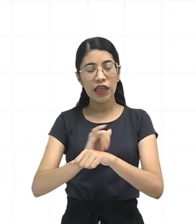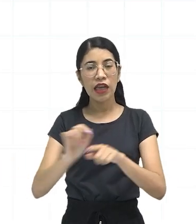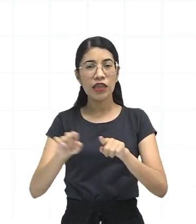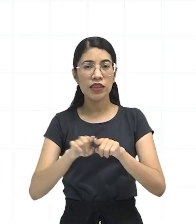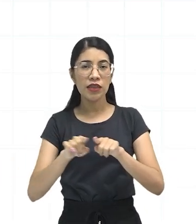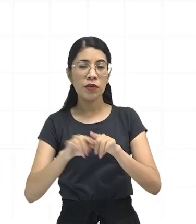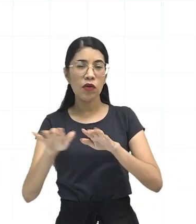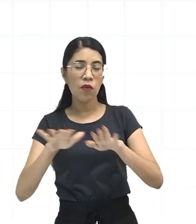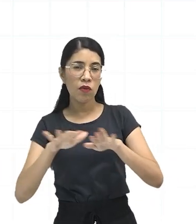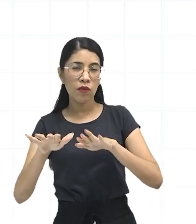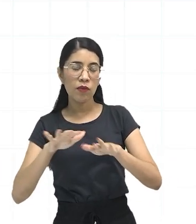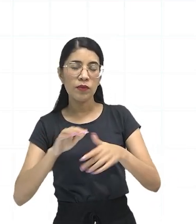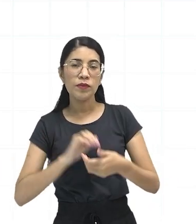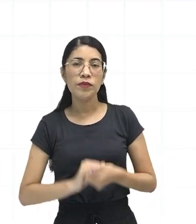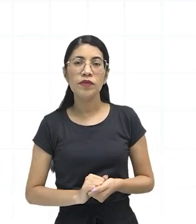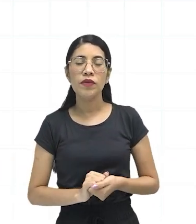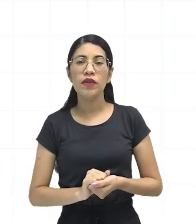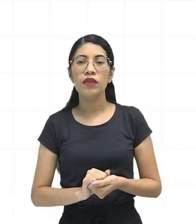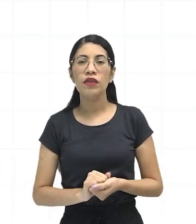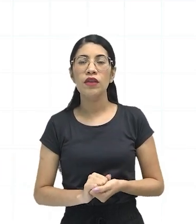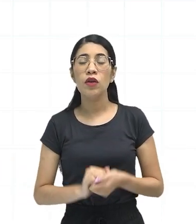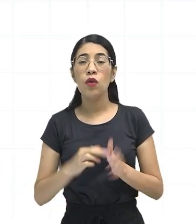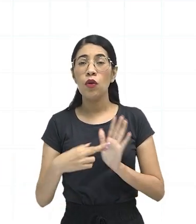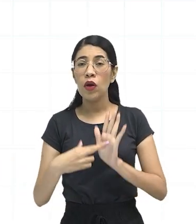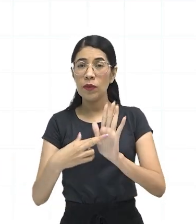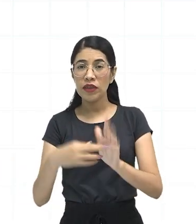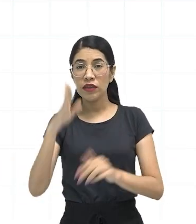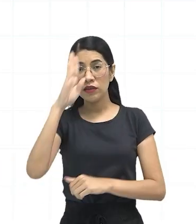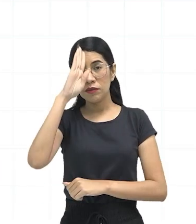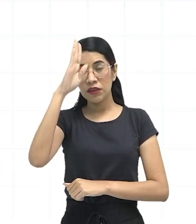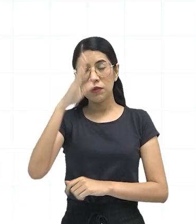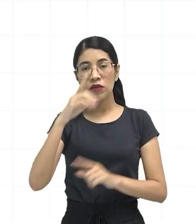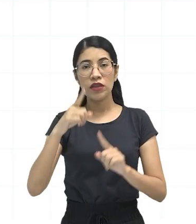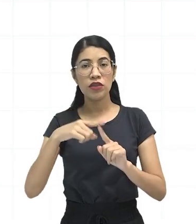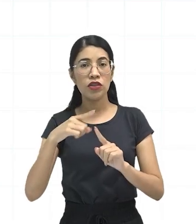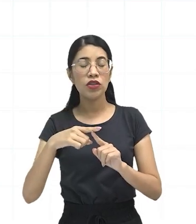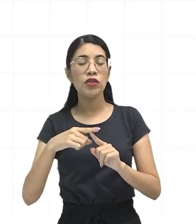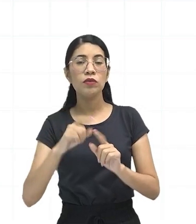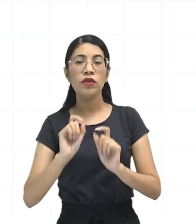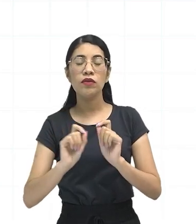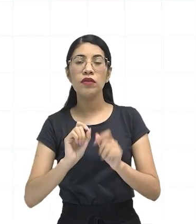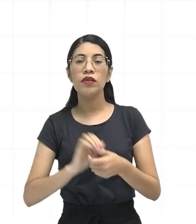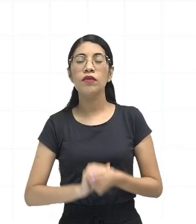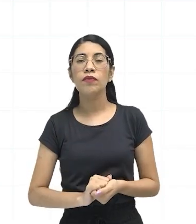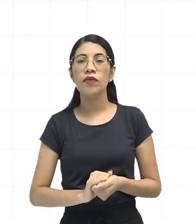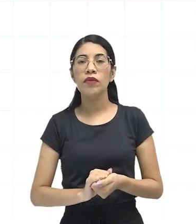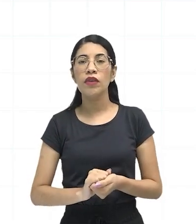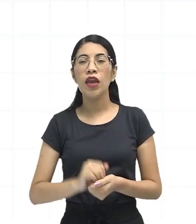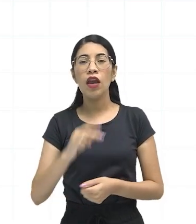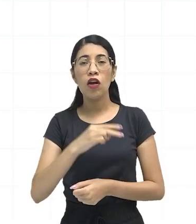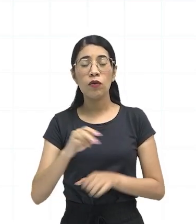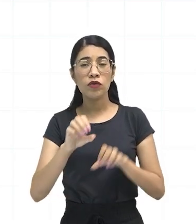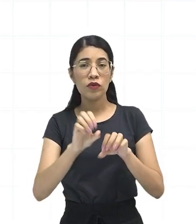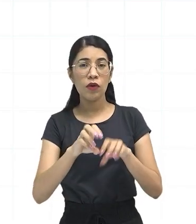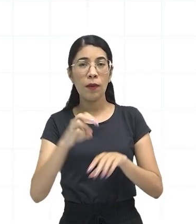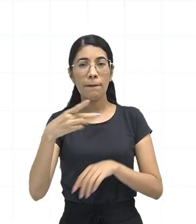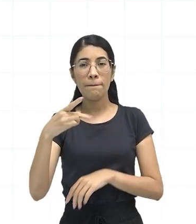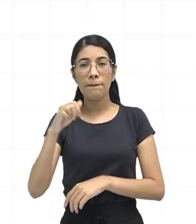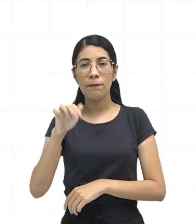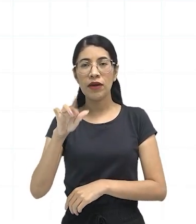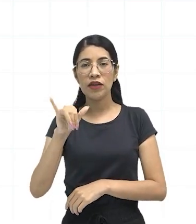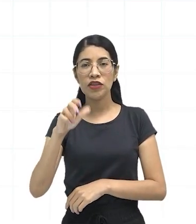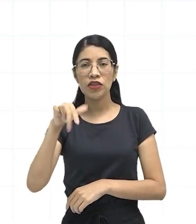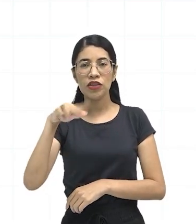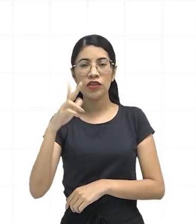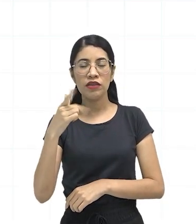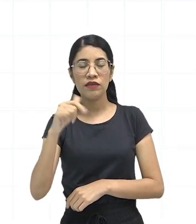e dissimulados. O grande representante dessa capoeira de Angola é o mestre Pastinha,